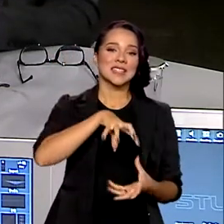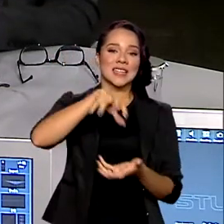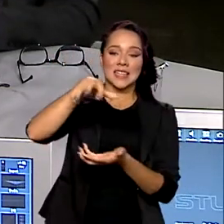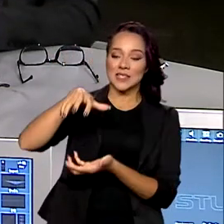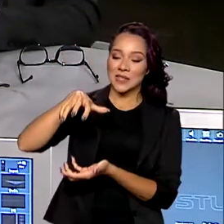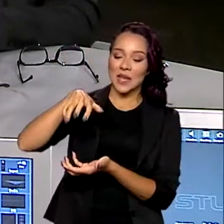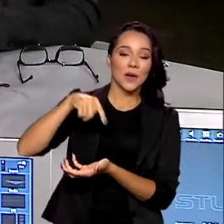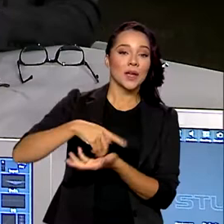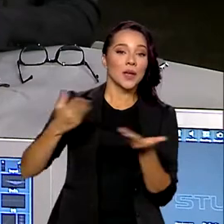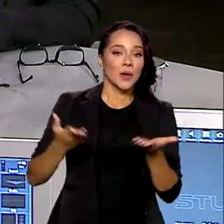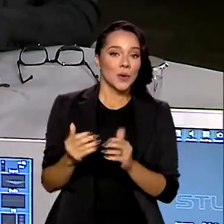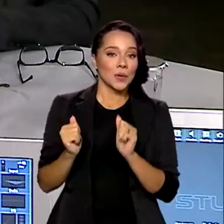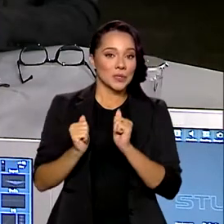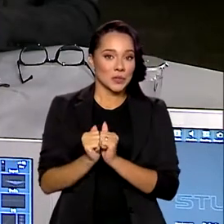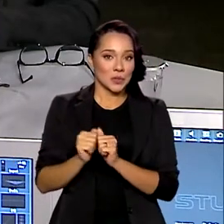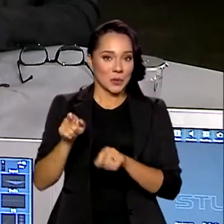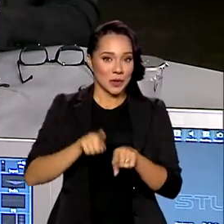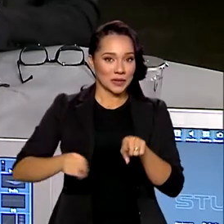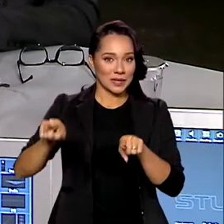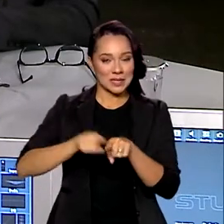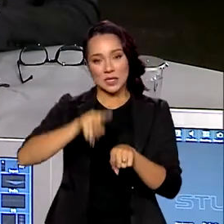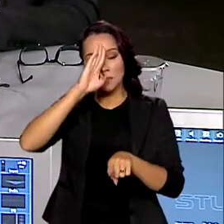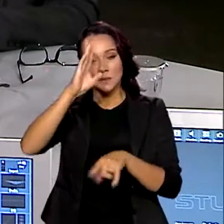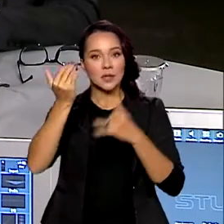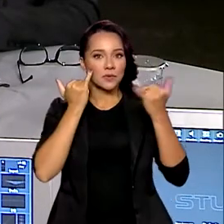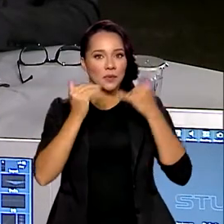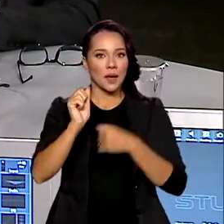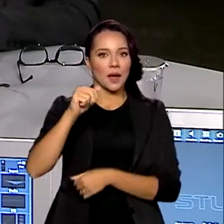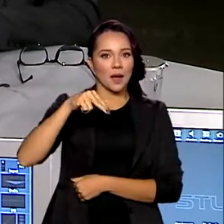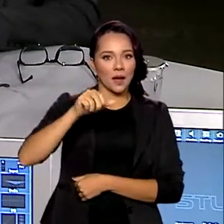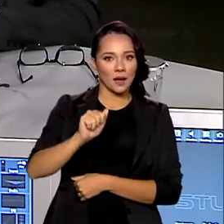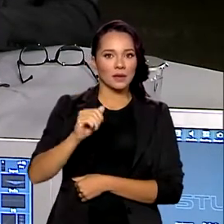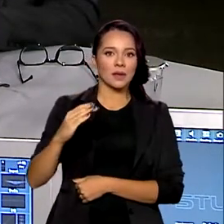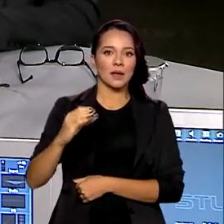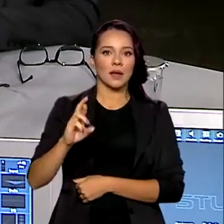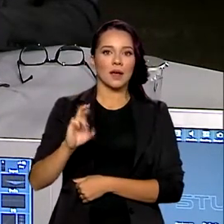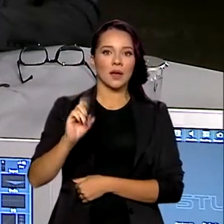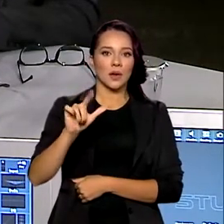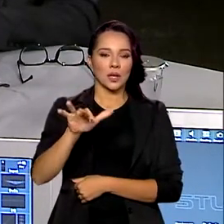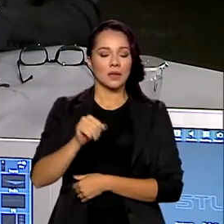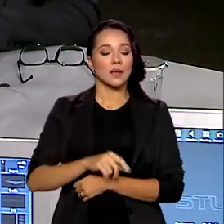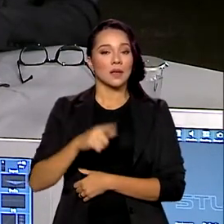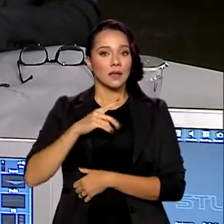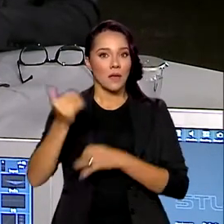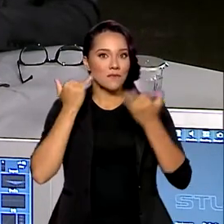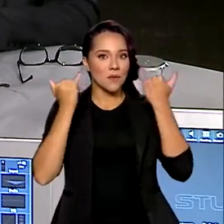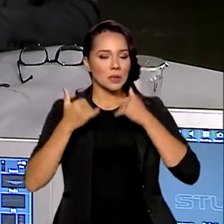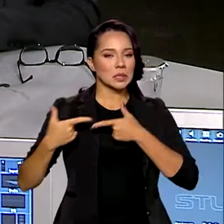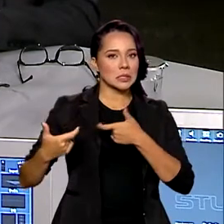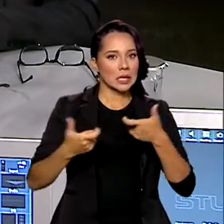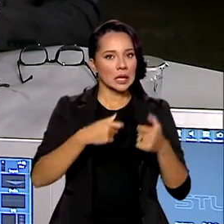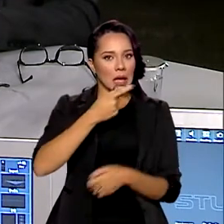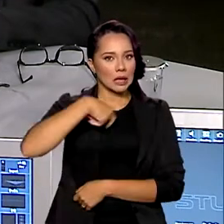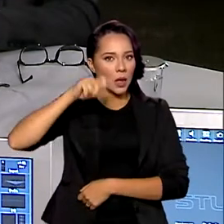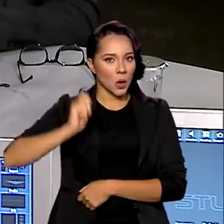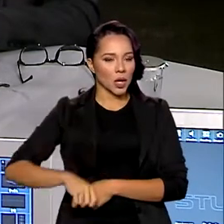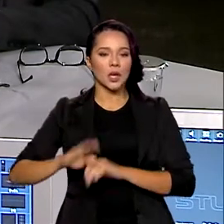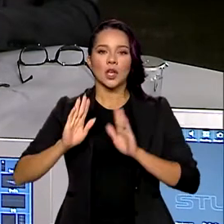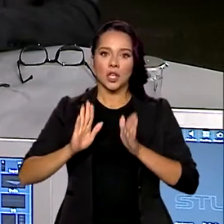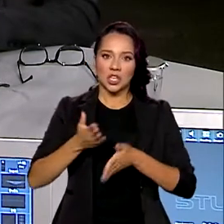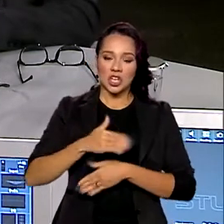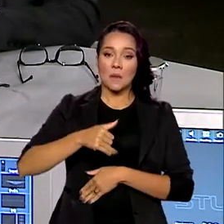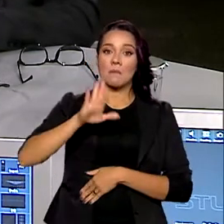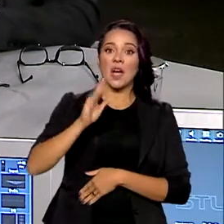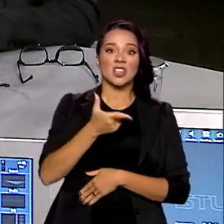Internacional. Quem está com a gente hoje para atualizar os destaques é Ana Carolina Pelis, que tem informações sobre a guerra na Ucrânia, que já passa